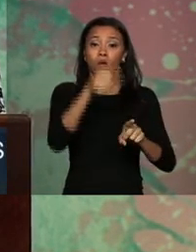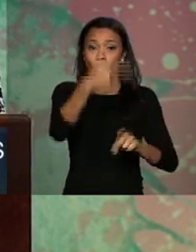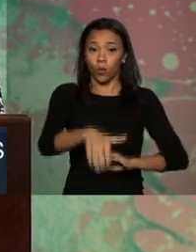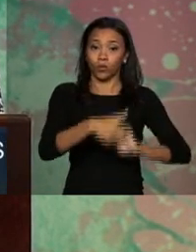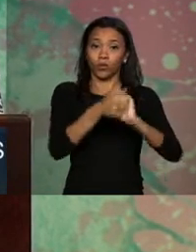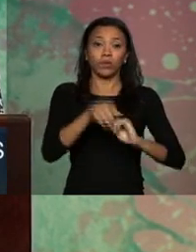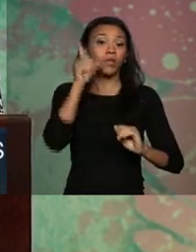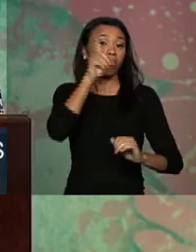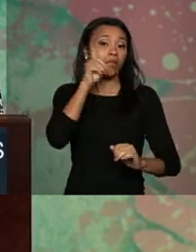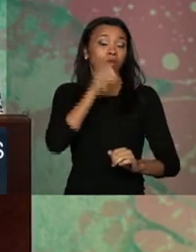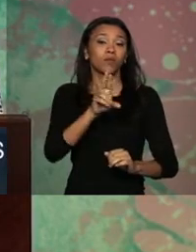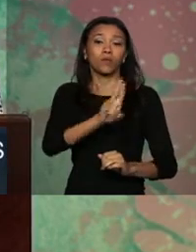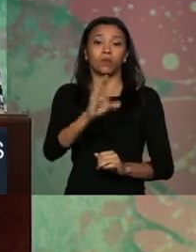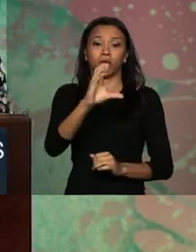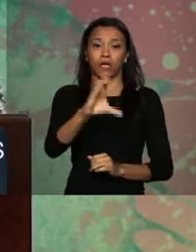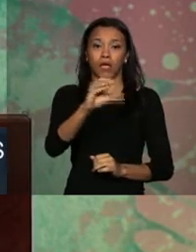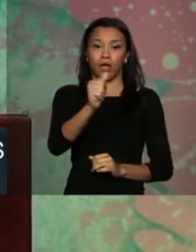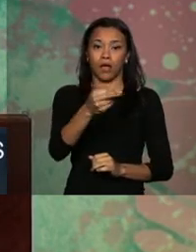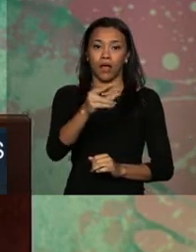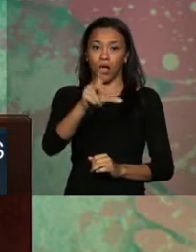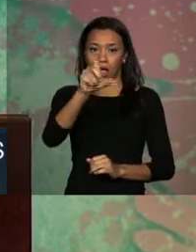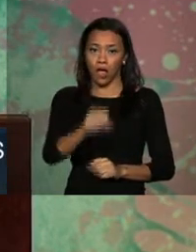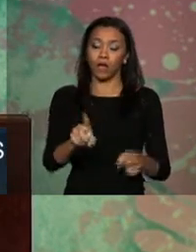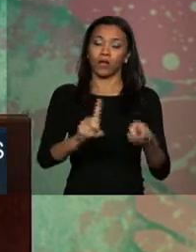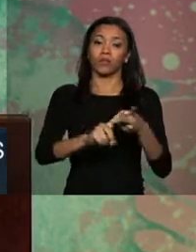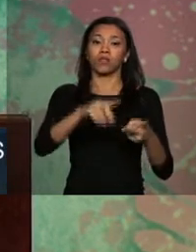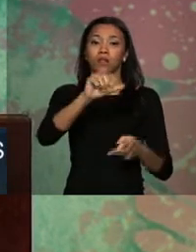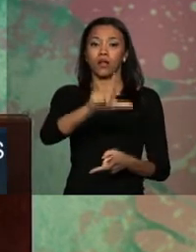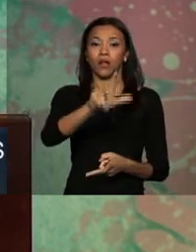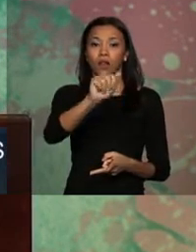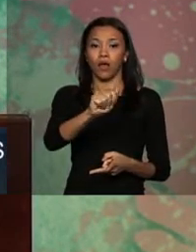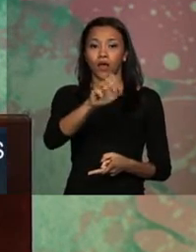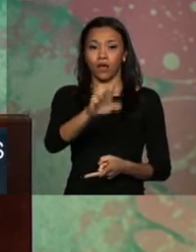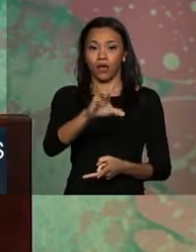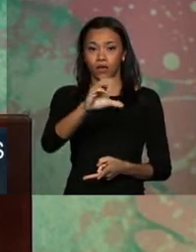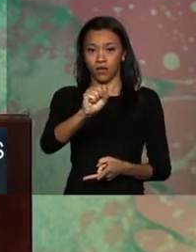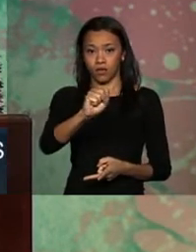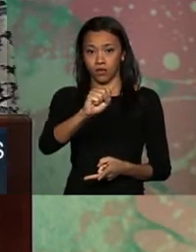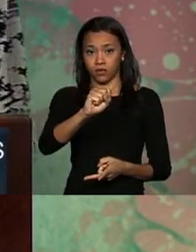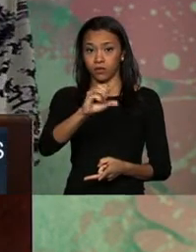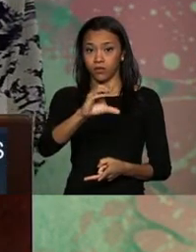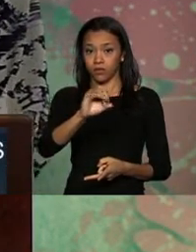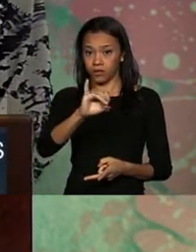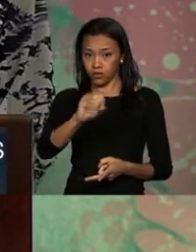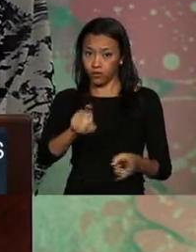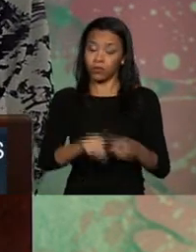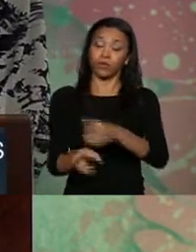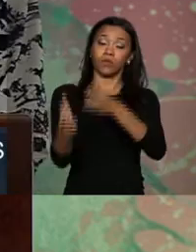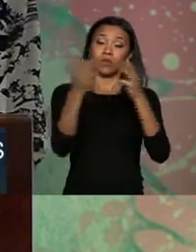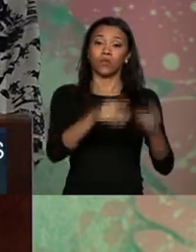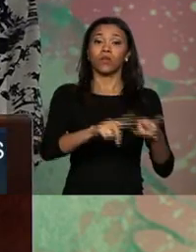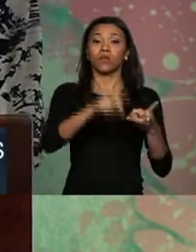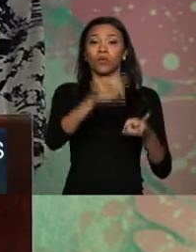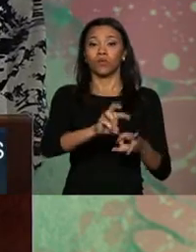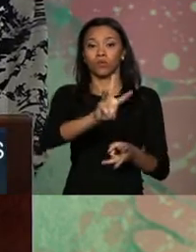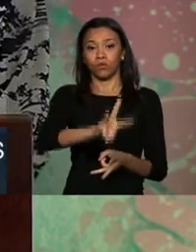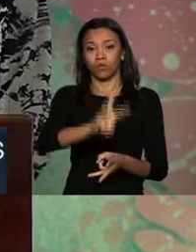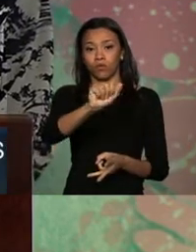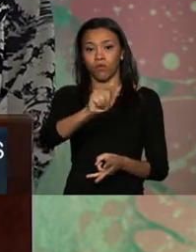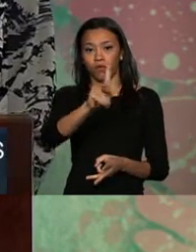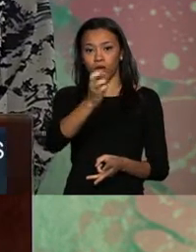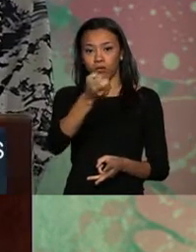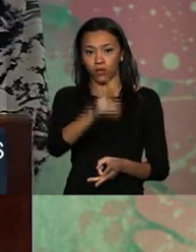o deputado Hélder Salomão, Laércio Vieira e Walter Yoshi. Cumprimentar